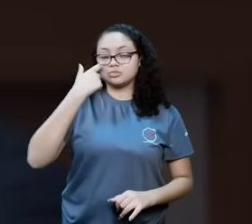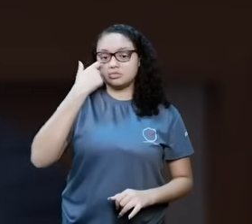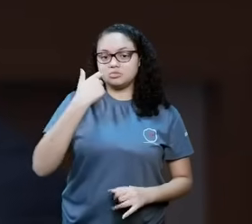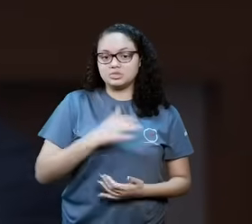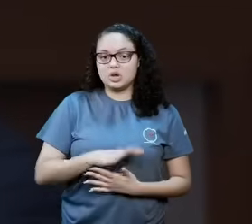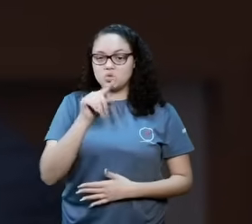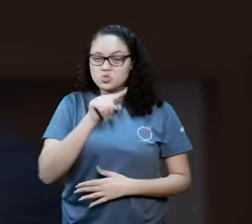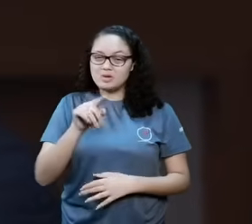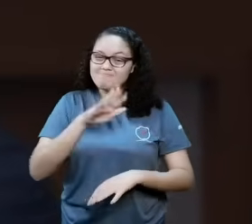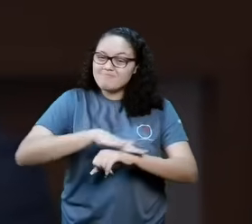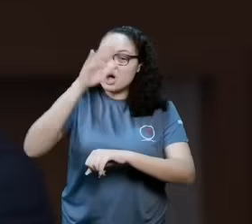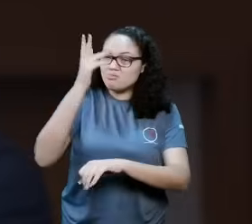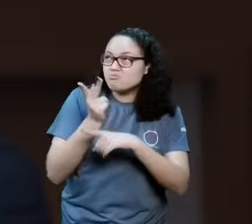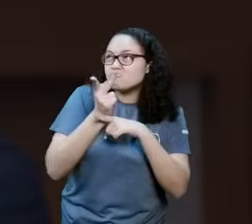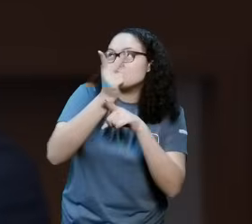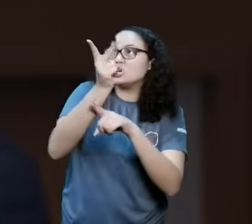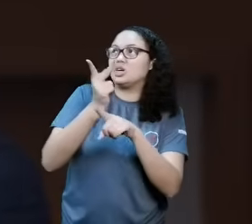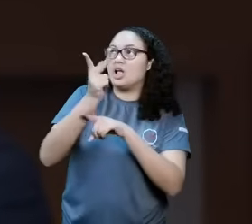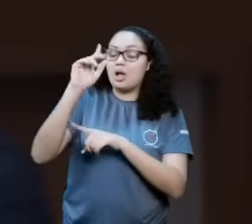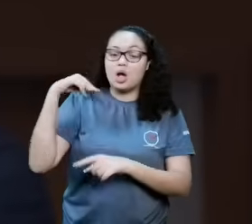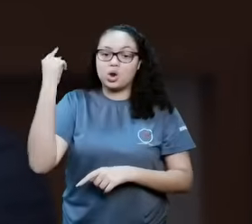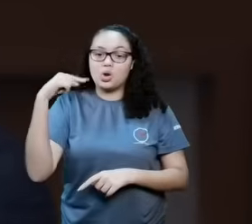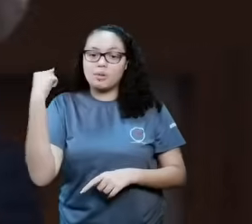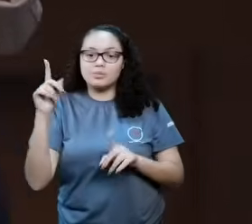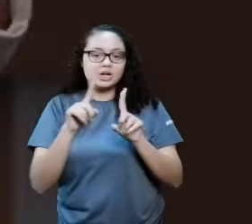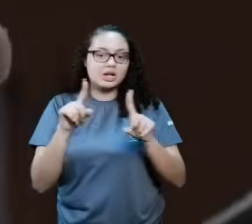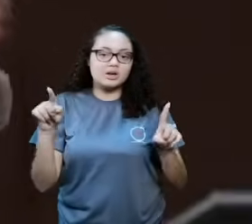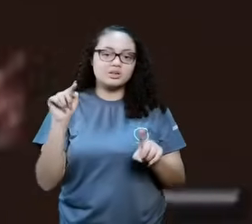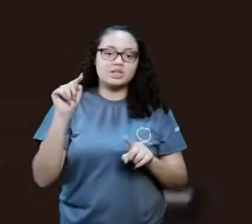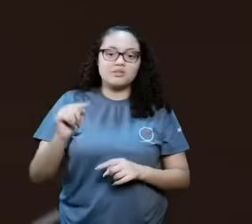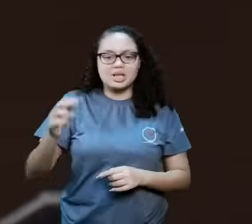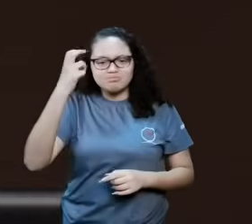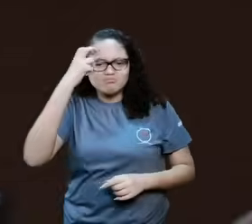Quanto mais você busca, você não fica mais louco, você fica mais são.